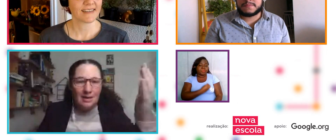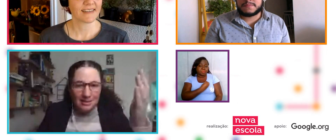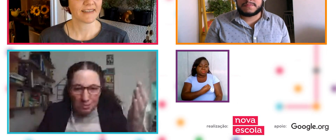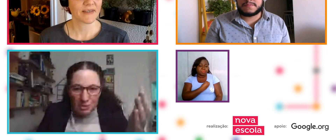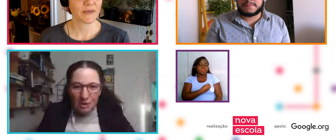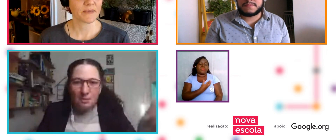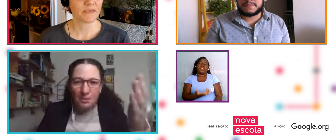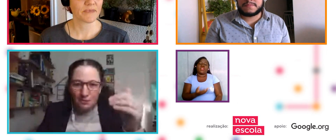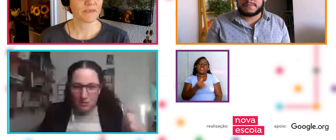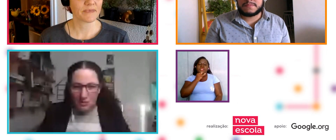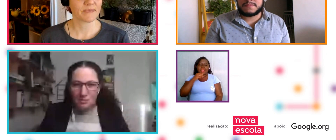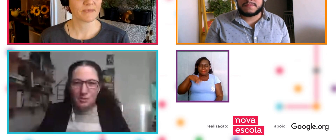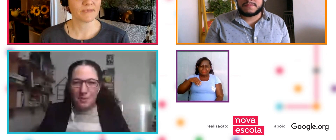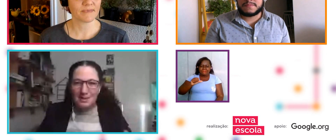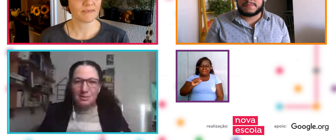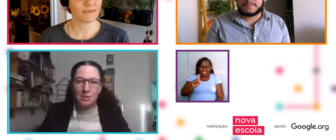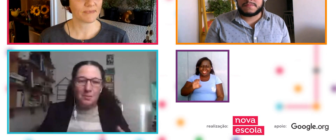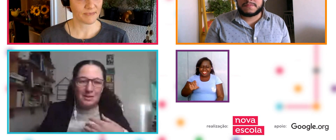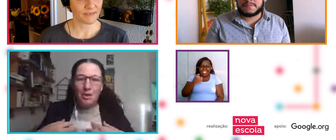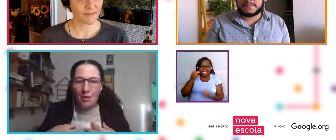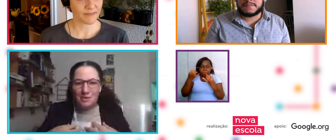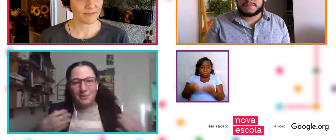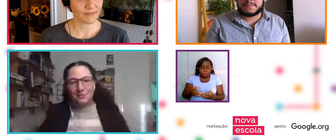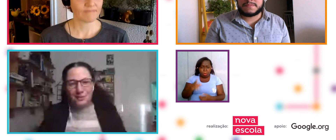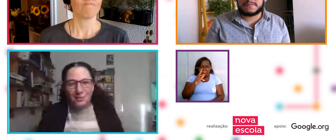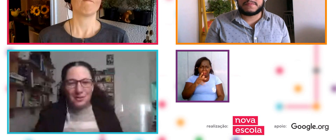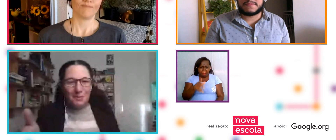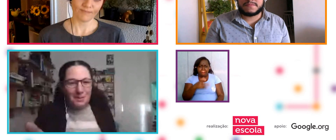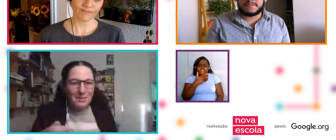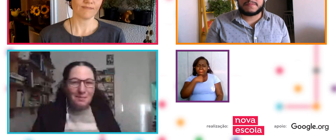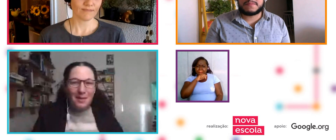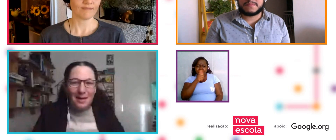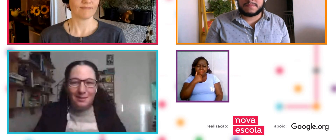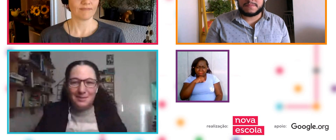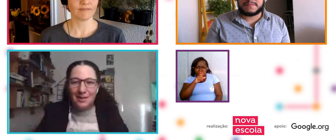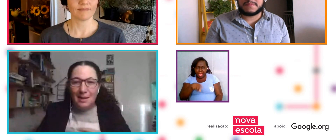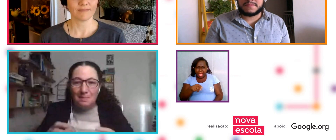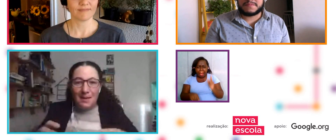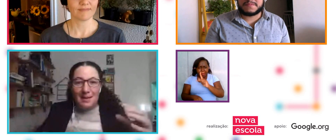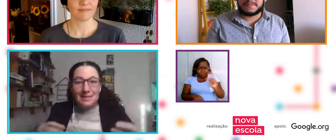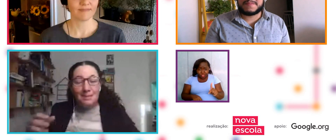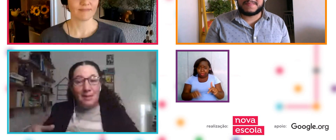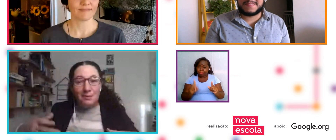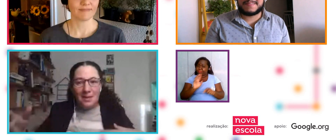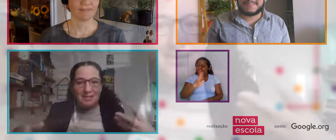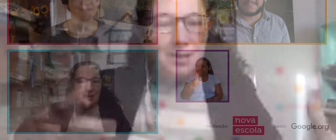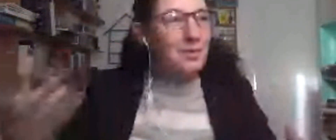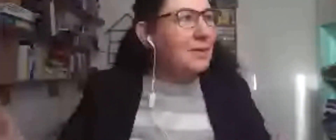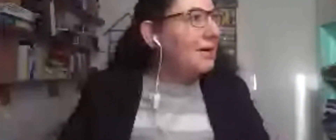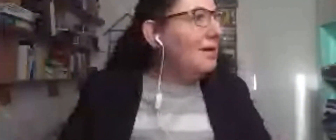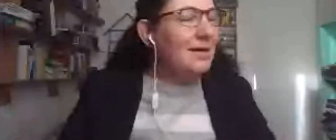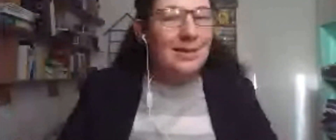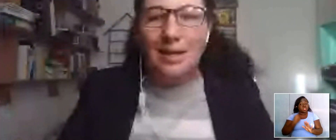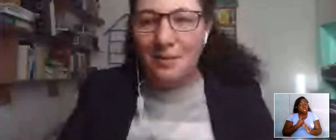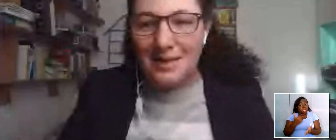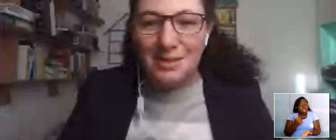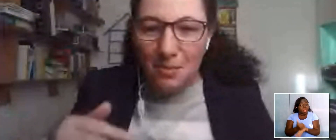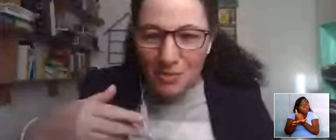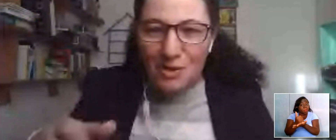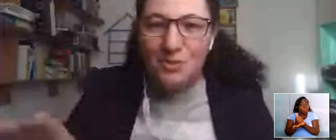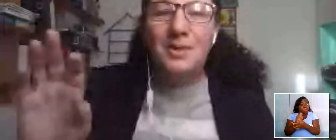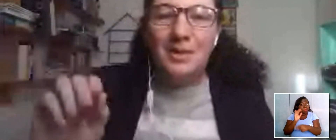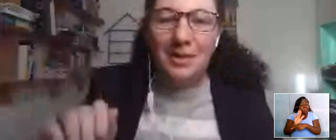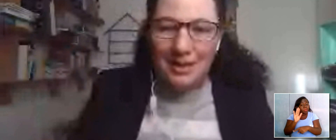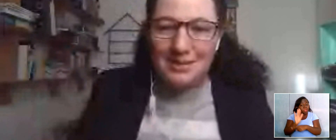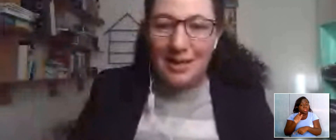disse, eles não são professores, os pais não são, mas nós, professores, podemos apoiá-los para que essa manutenção toda da